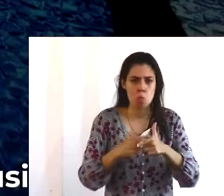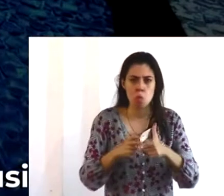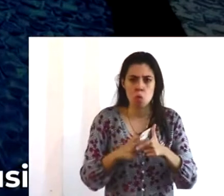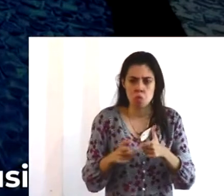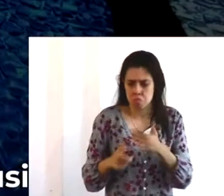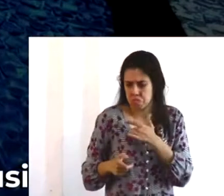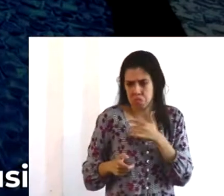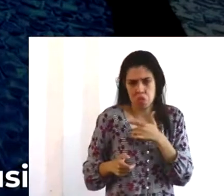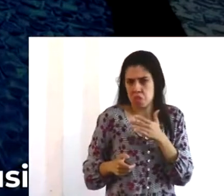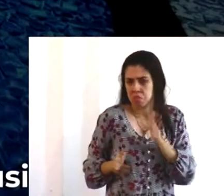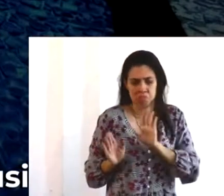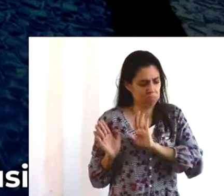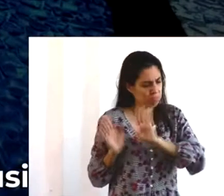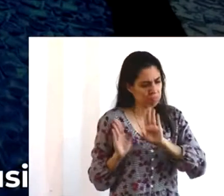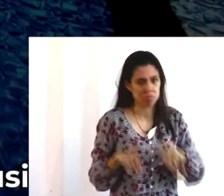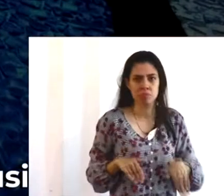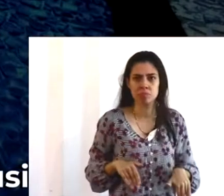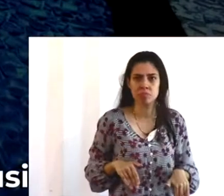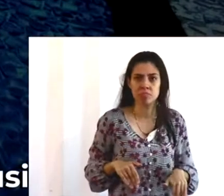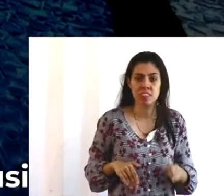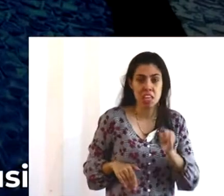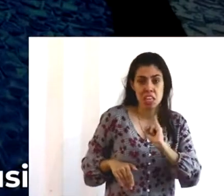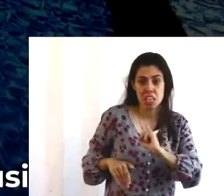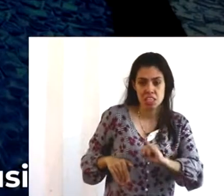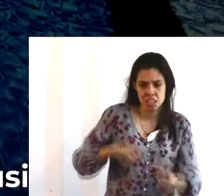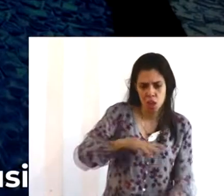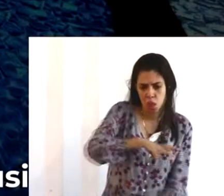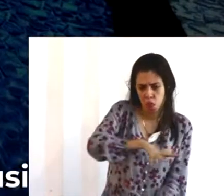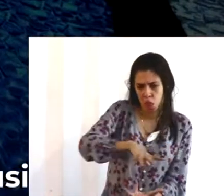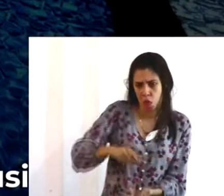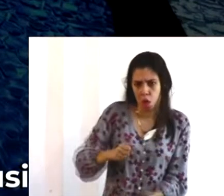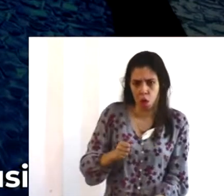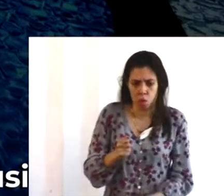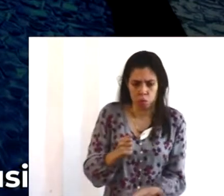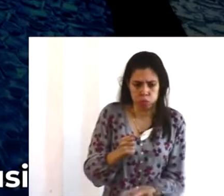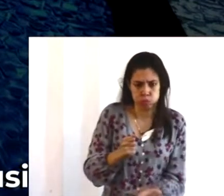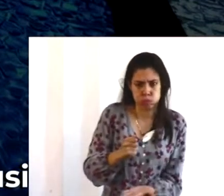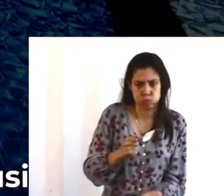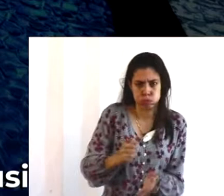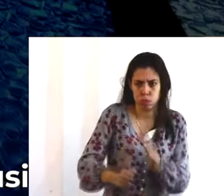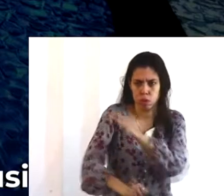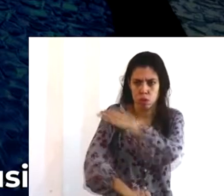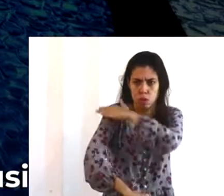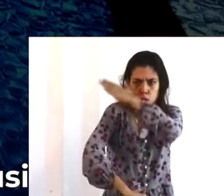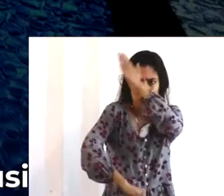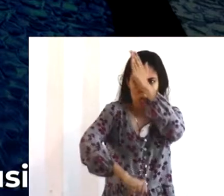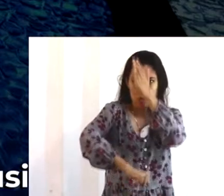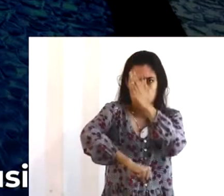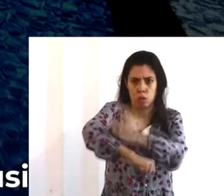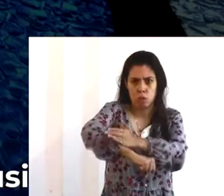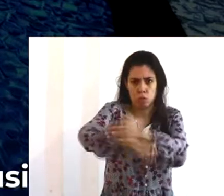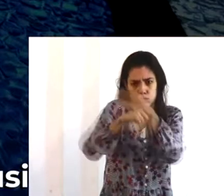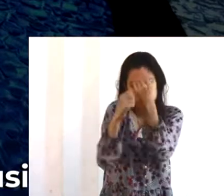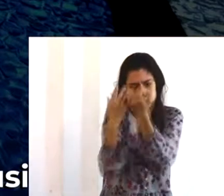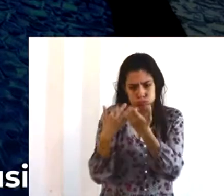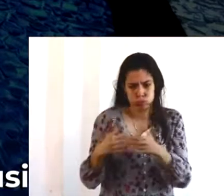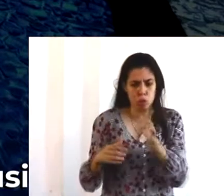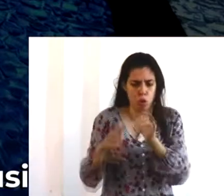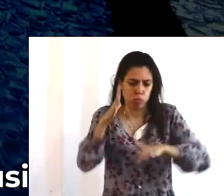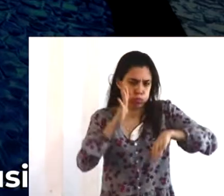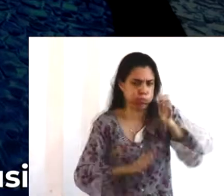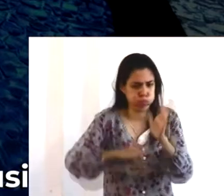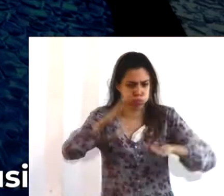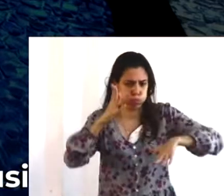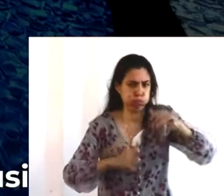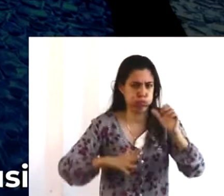temeremos. Ainda que a terra se transtorne e os montes se abalem no seio dos mares, ainda que as águas tumultuem e espumejem,